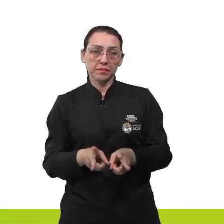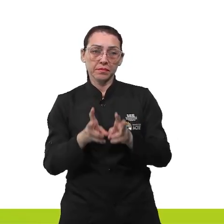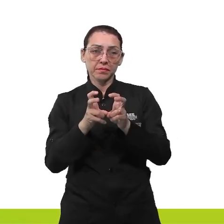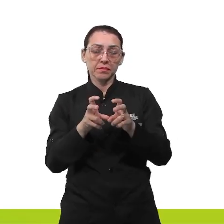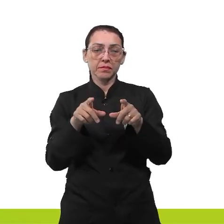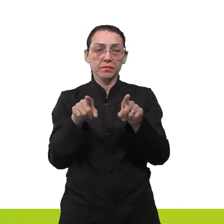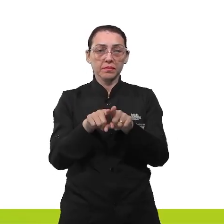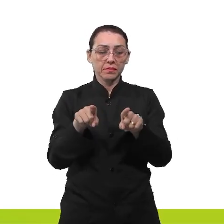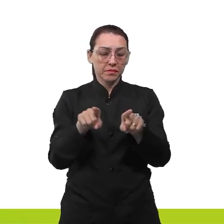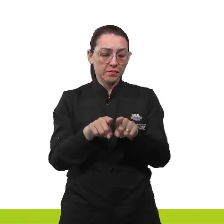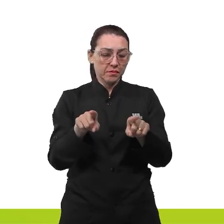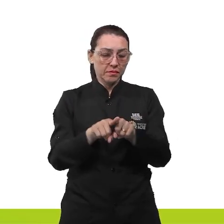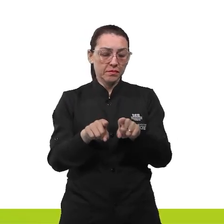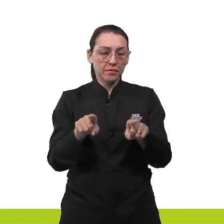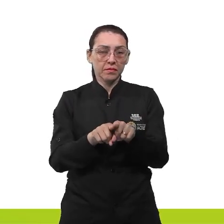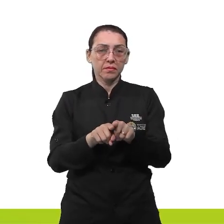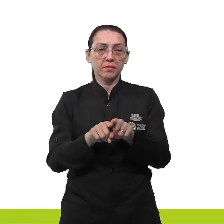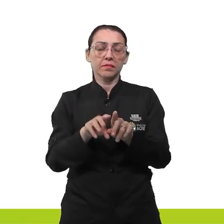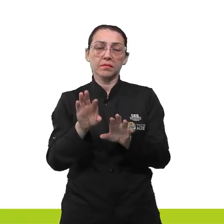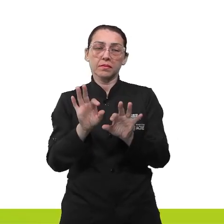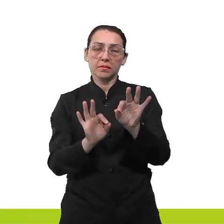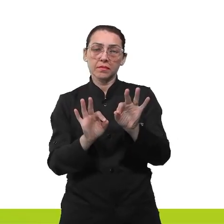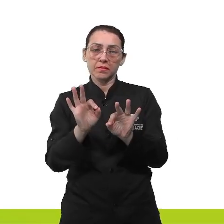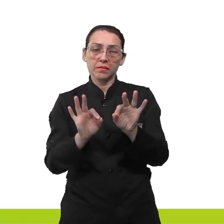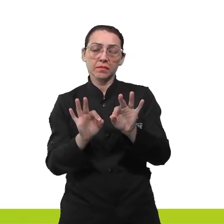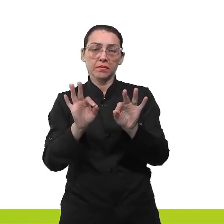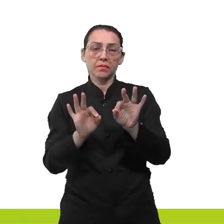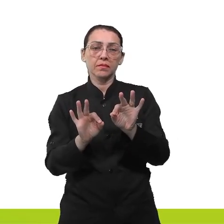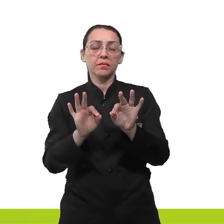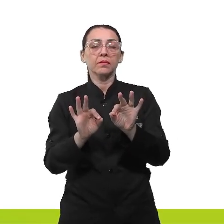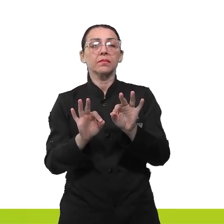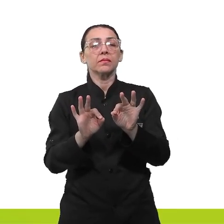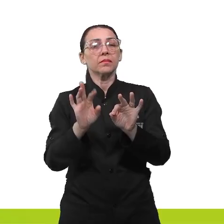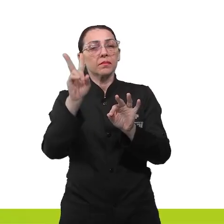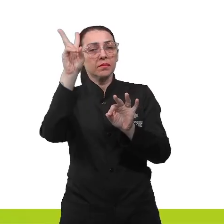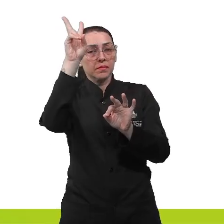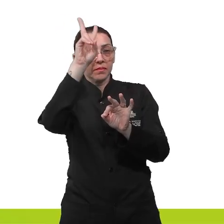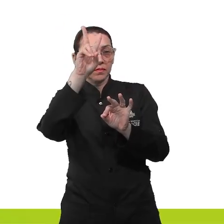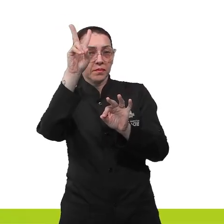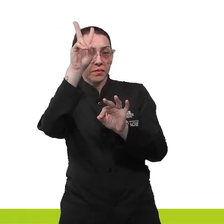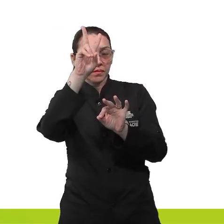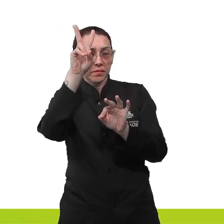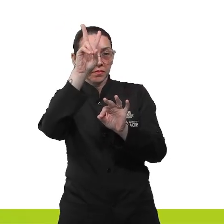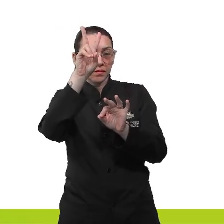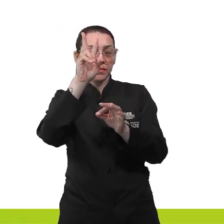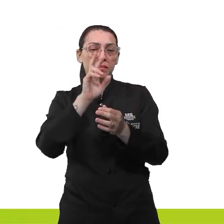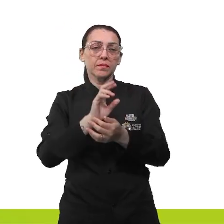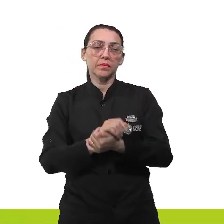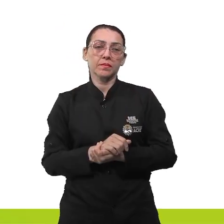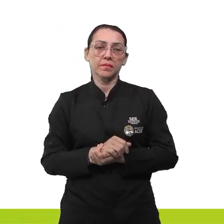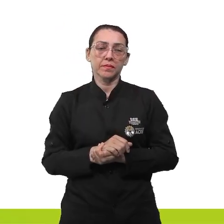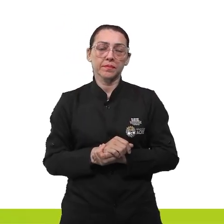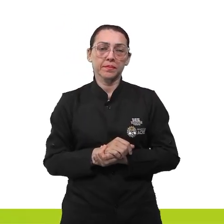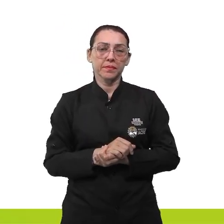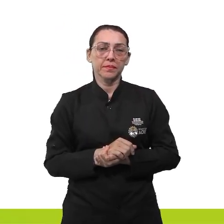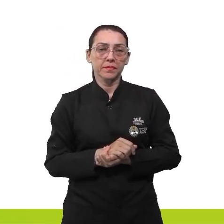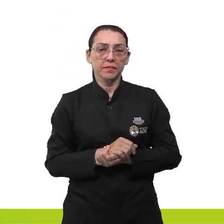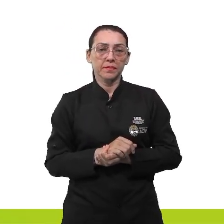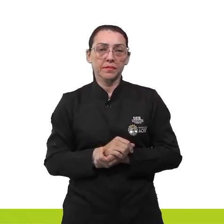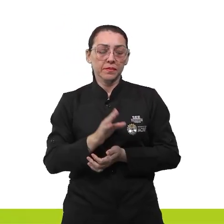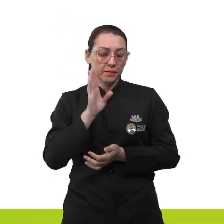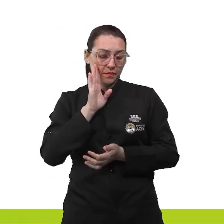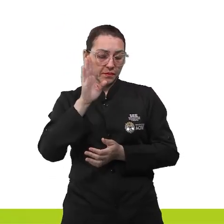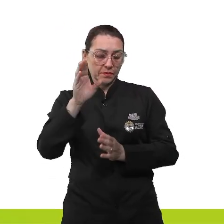que vai se formando ali, né, um trama, um enredo. Então, esse é os